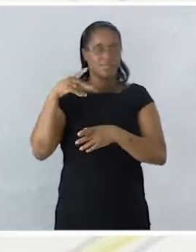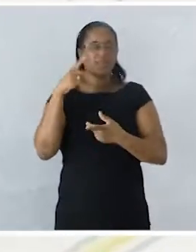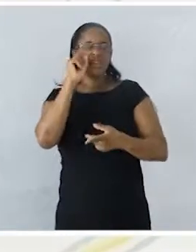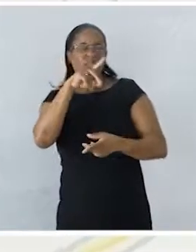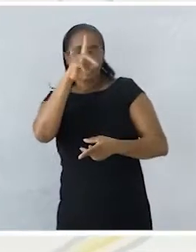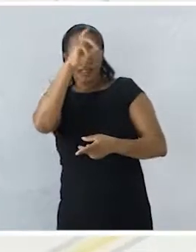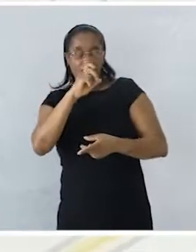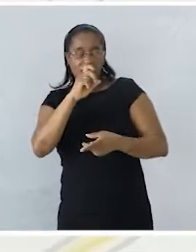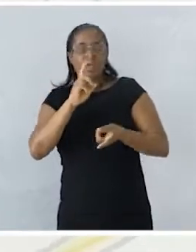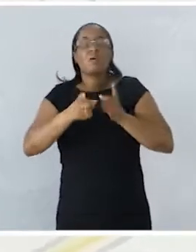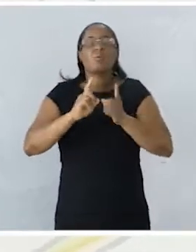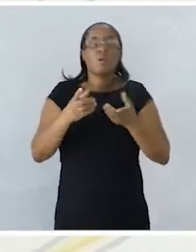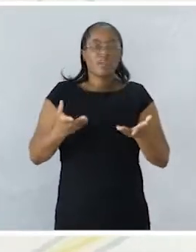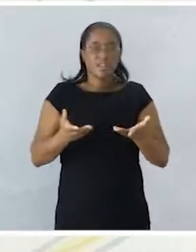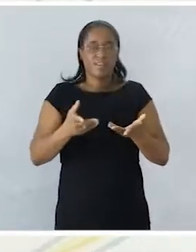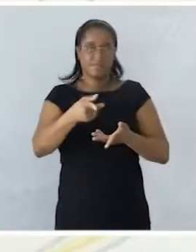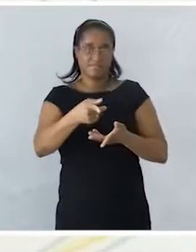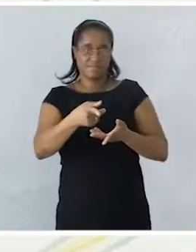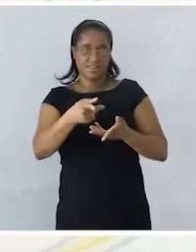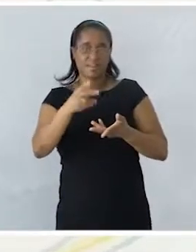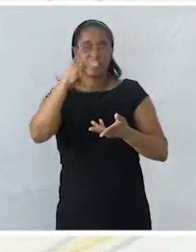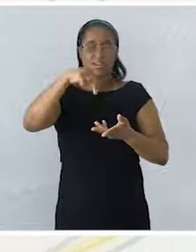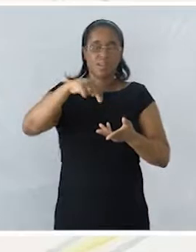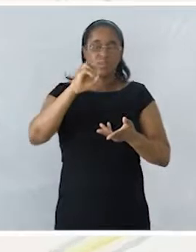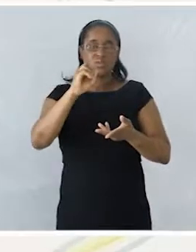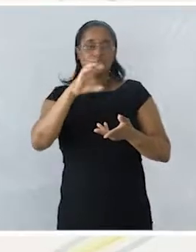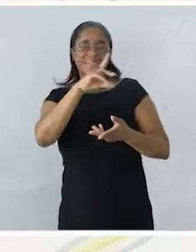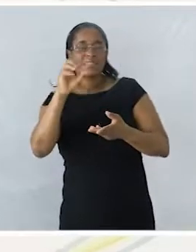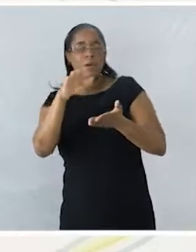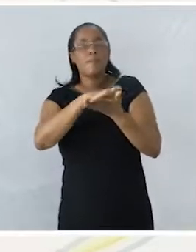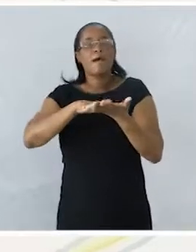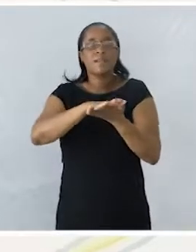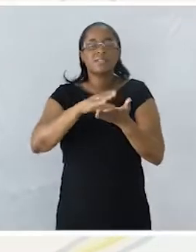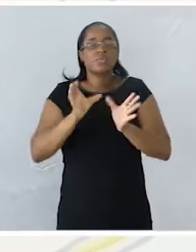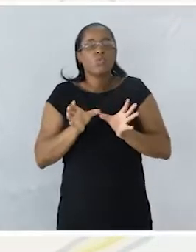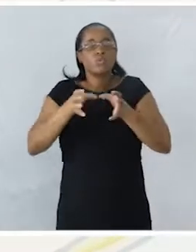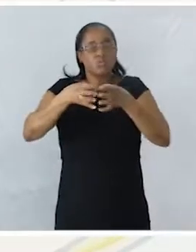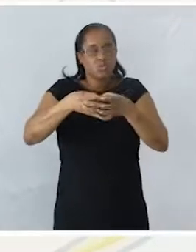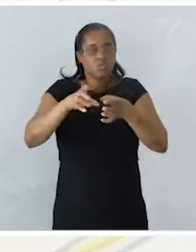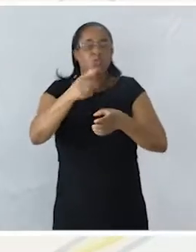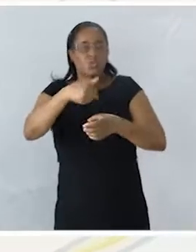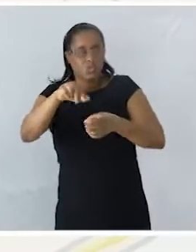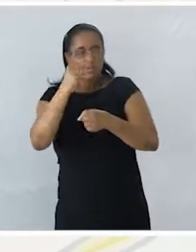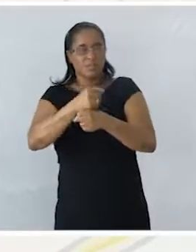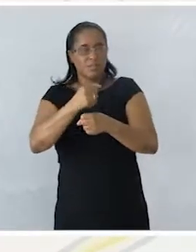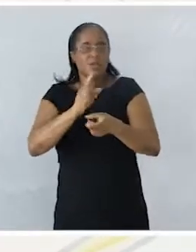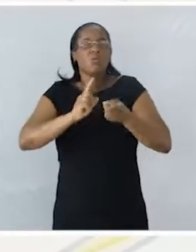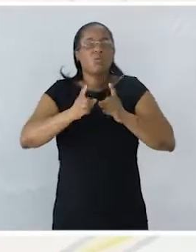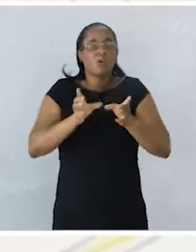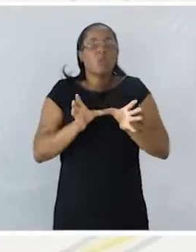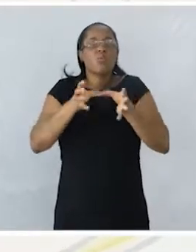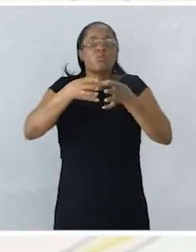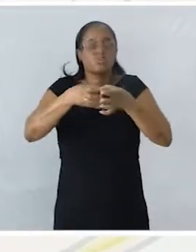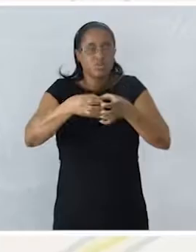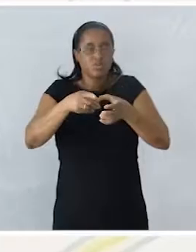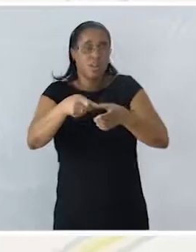quê? Era sobre noção básica de conjuntos. Nós vimos o que é que significa um conjunto,